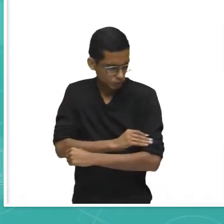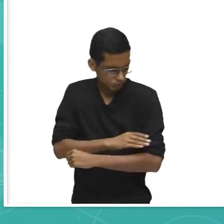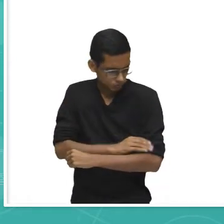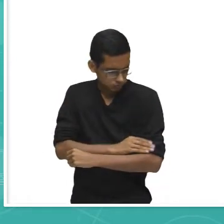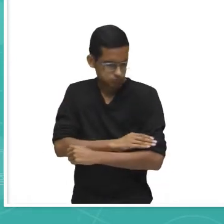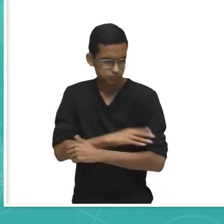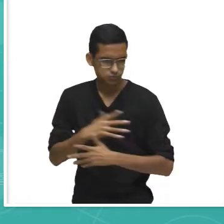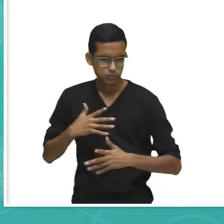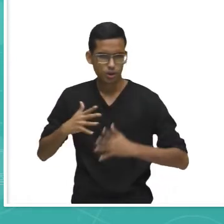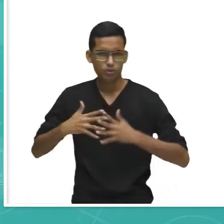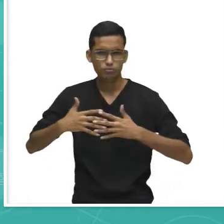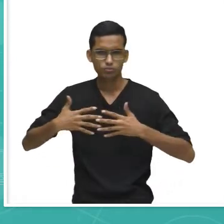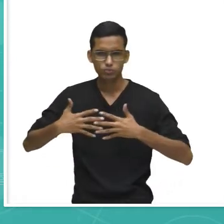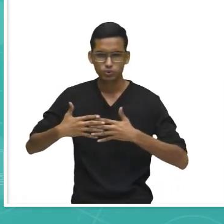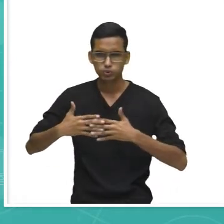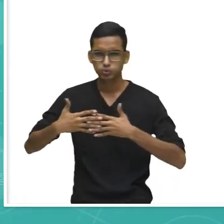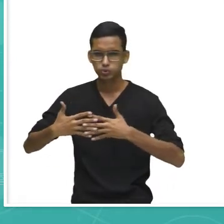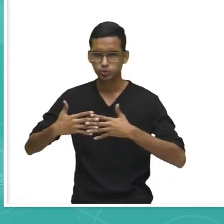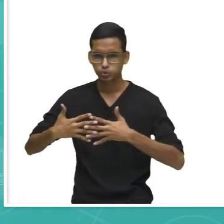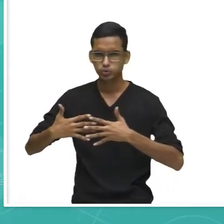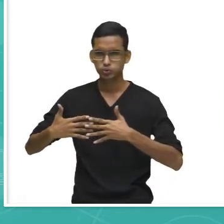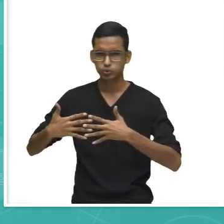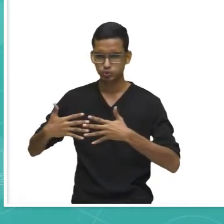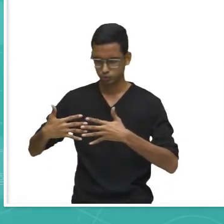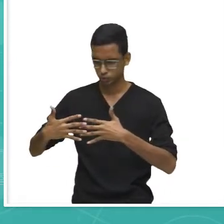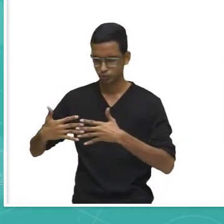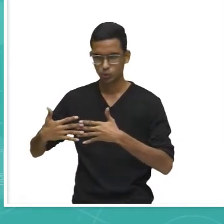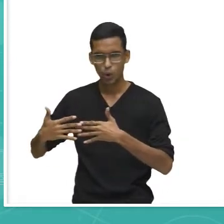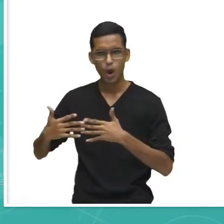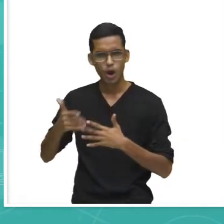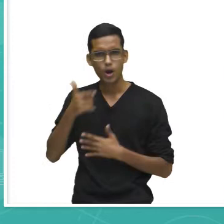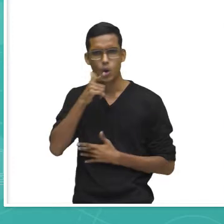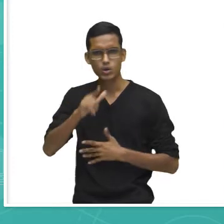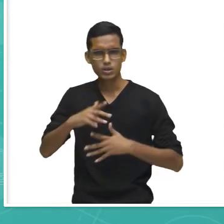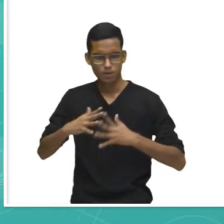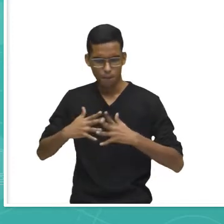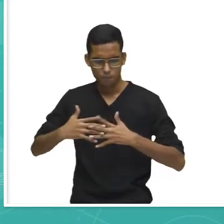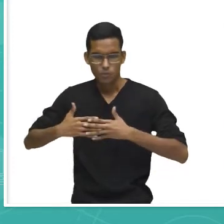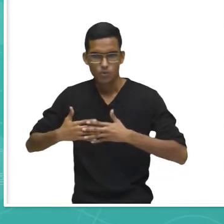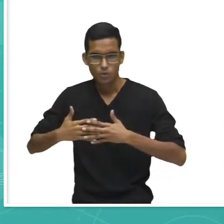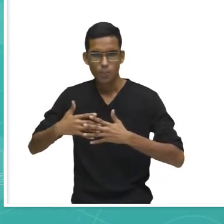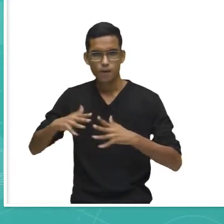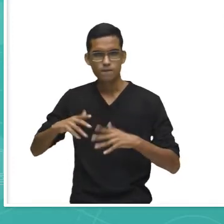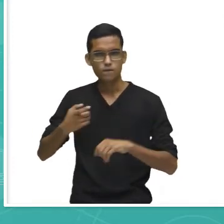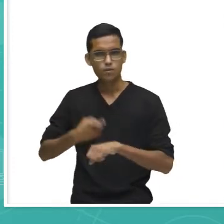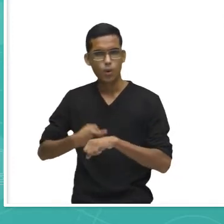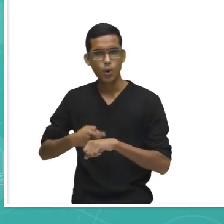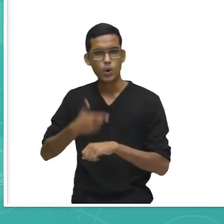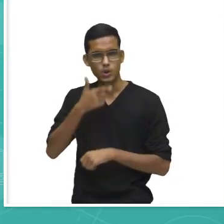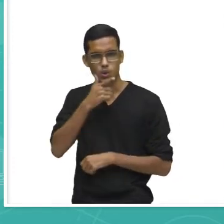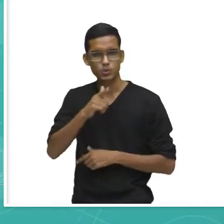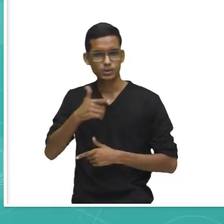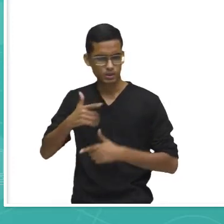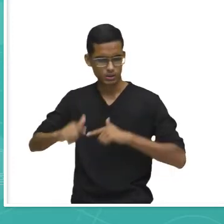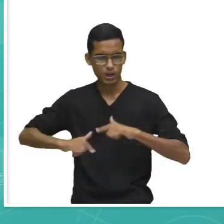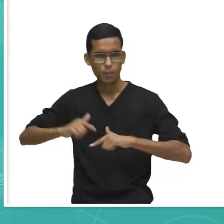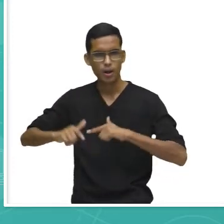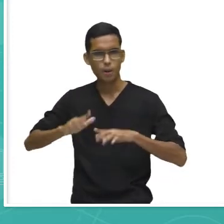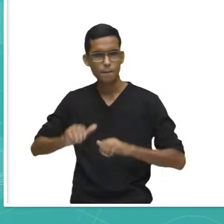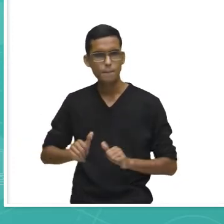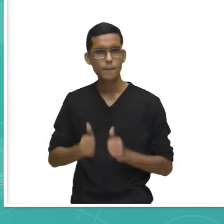cardíaca, lógico que não muito, né? Até porque é uma atividade de baixa intensidade, tá? E vai preparar